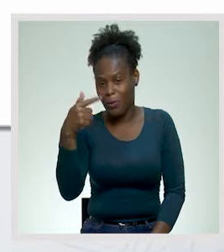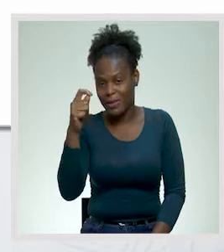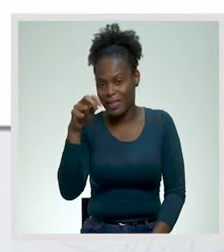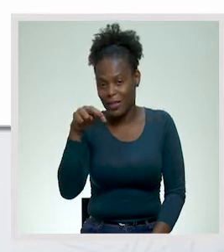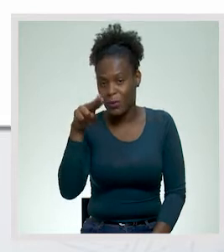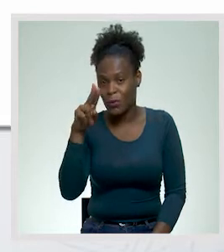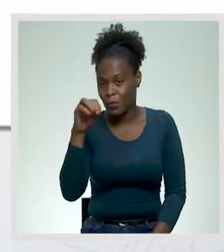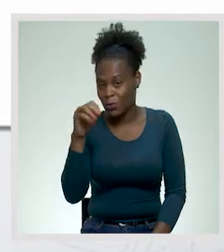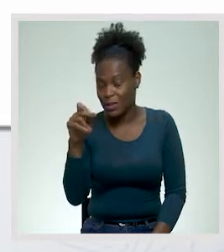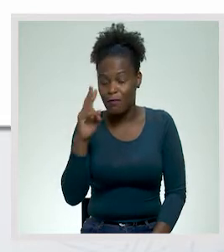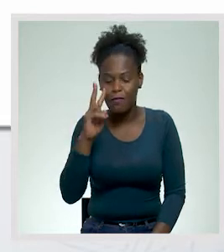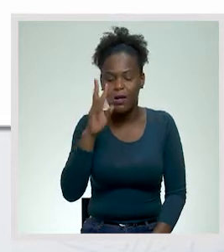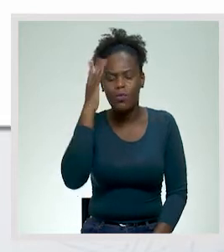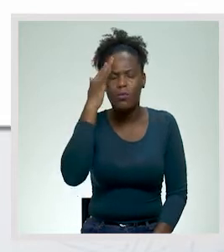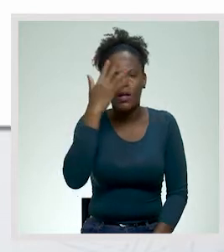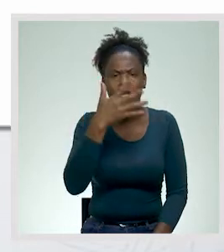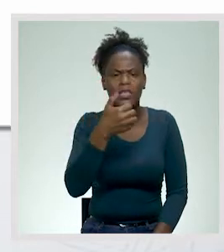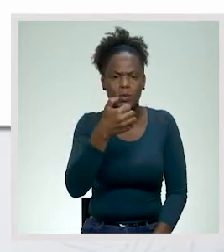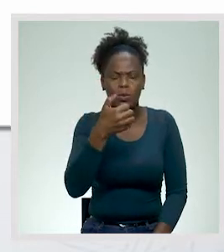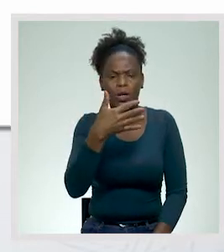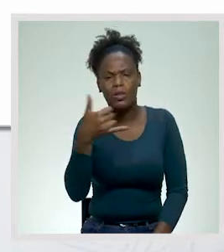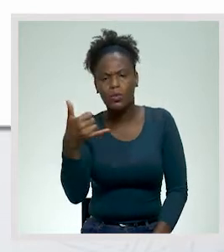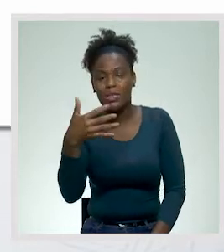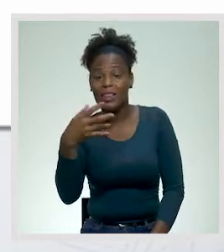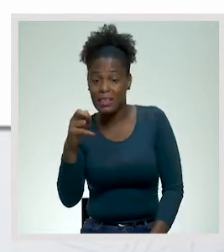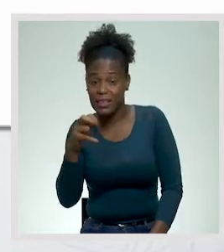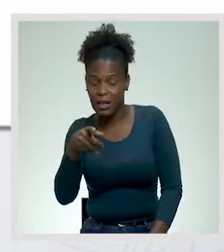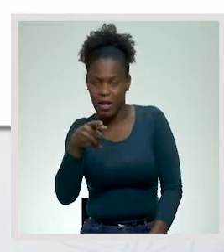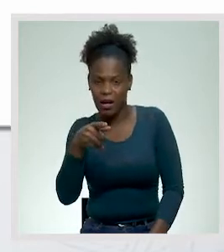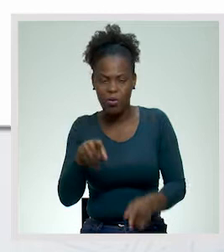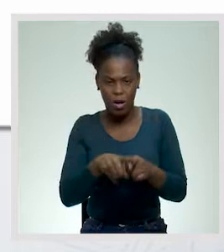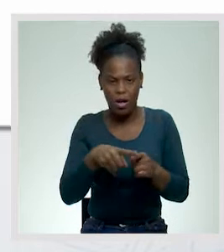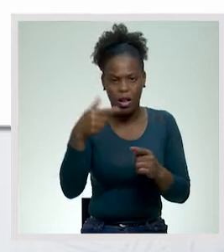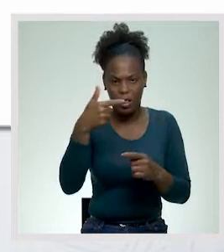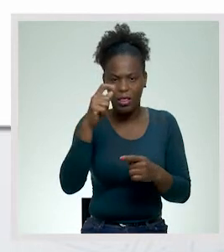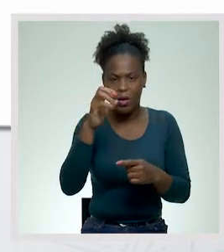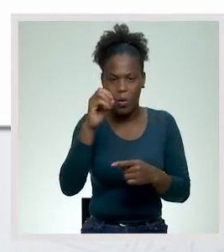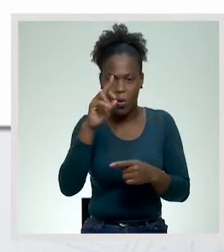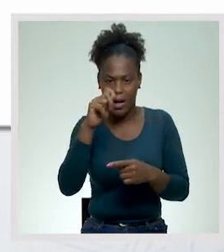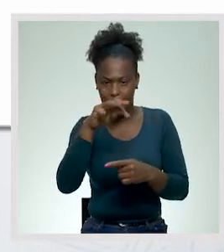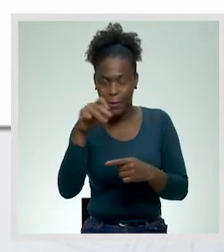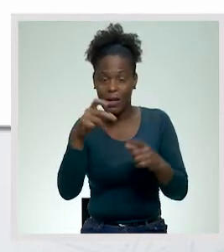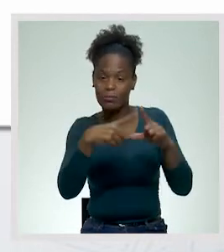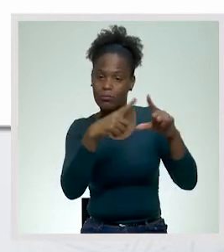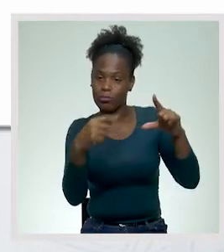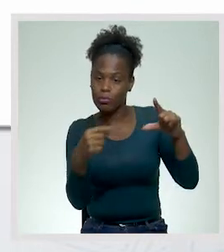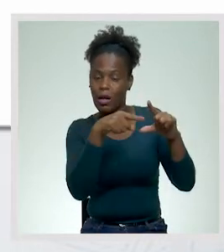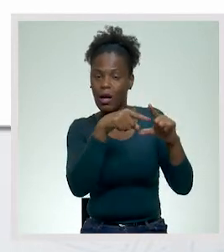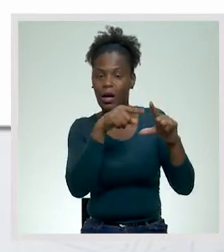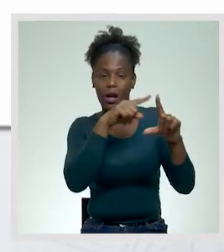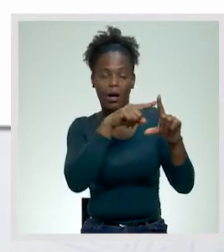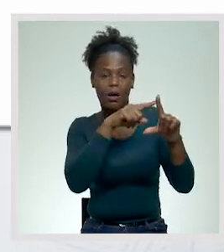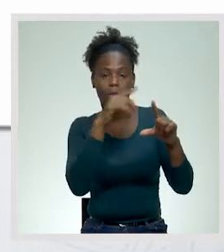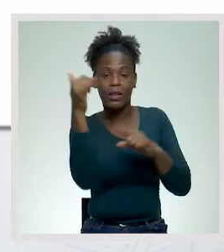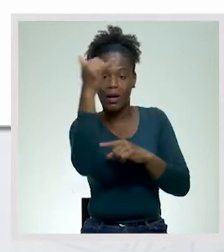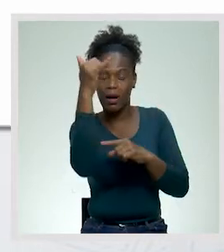Verifica se os números 5, 12, 13 satisfazem a condição de teorema de Pitágoras. Isto, num triângulo retângulo, o quadrado da hipotenusa é igual à